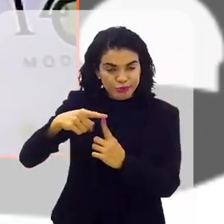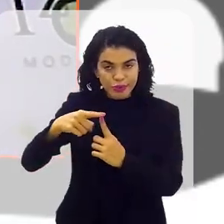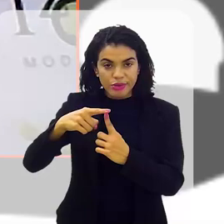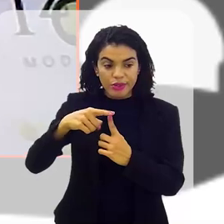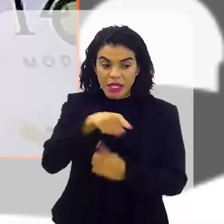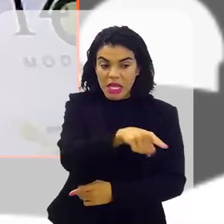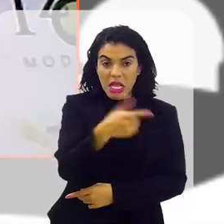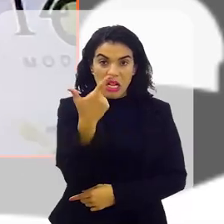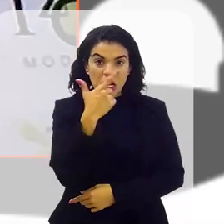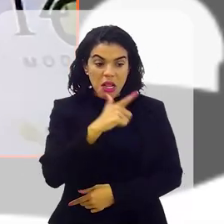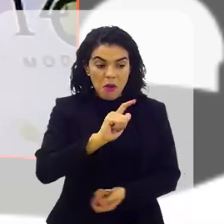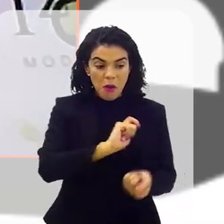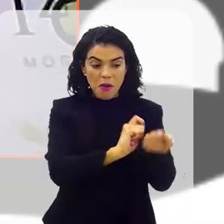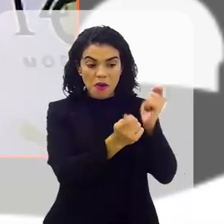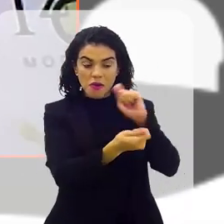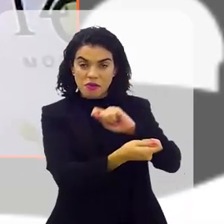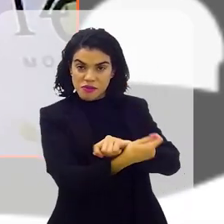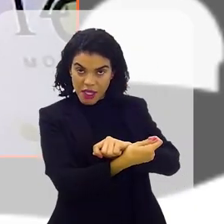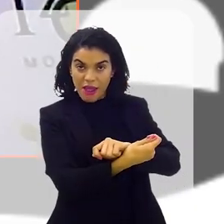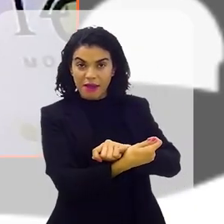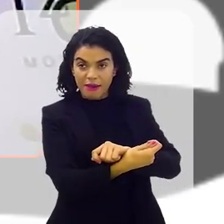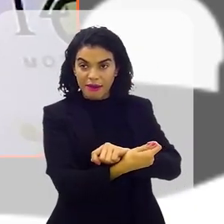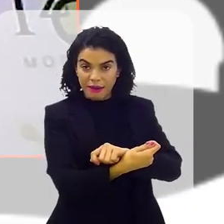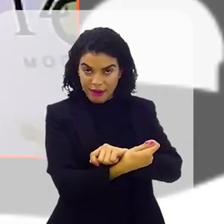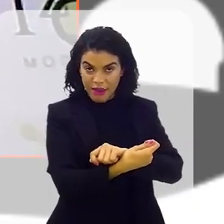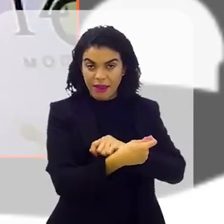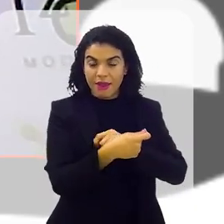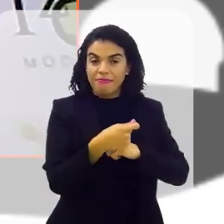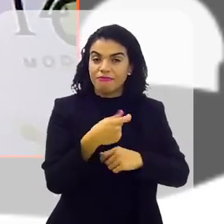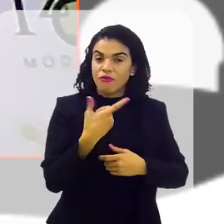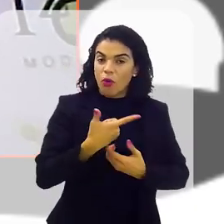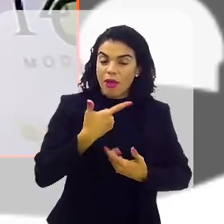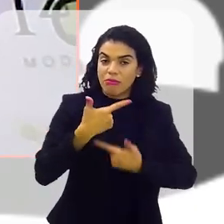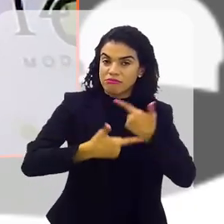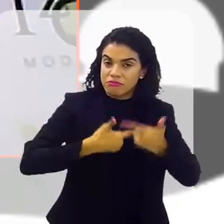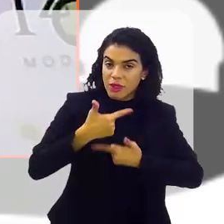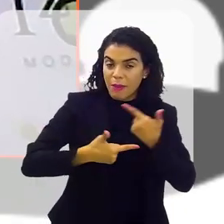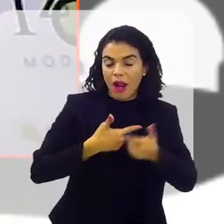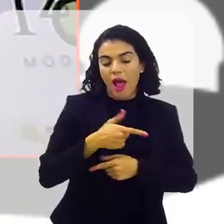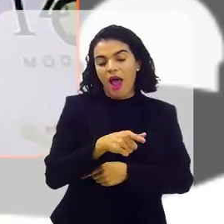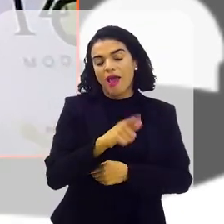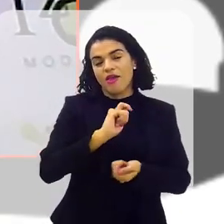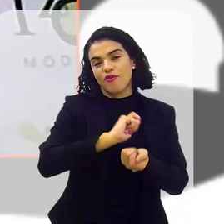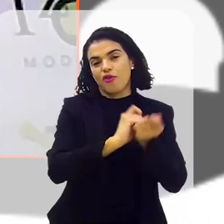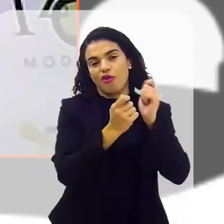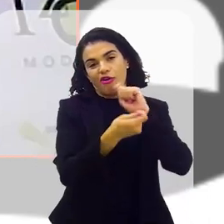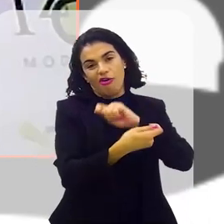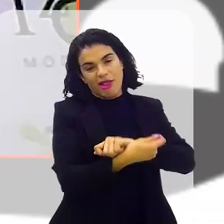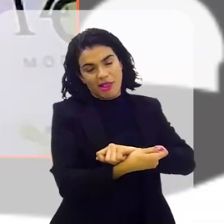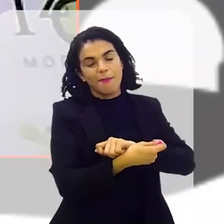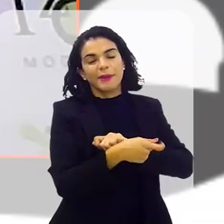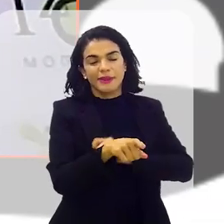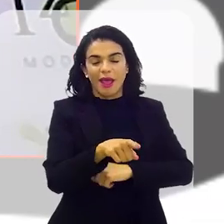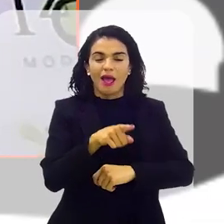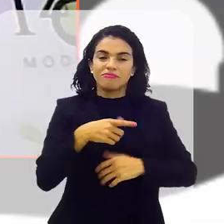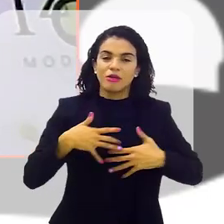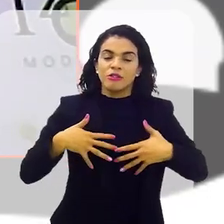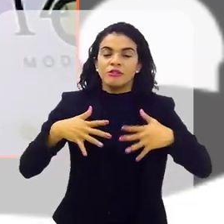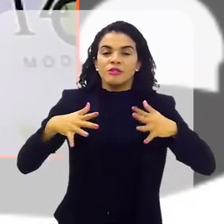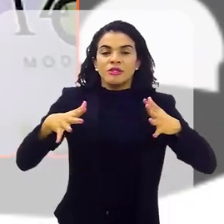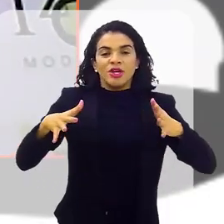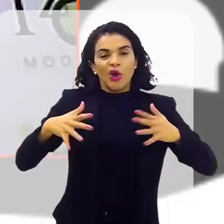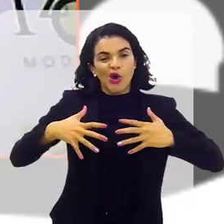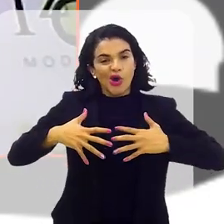e Eles não conseguem fazer aquele exercício x y z eu vou procurar o exercício ABC de respiração